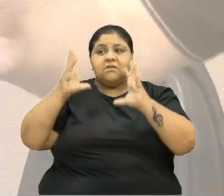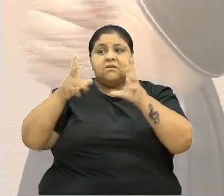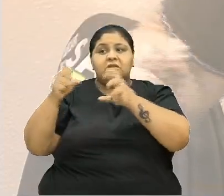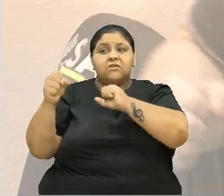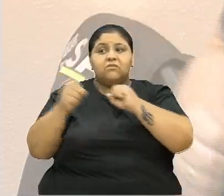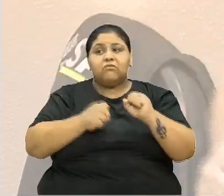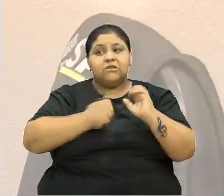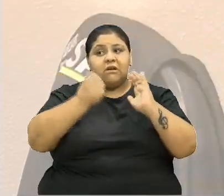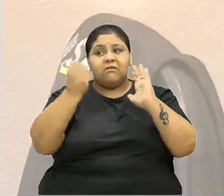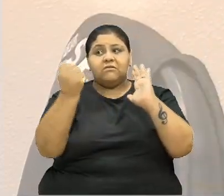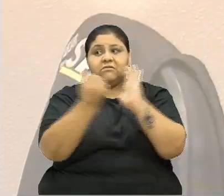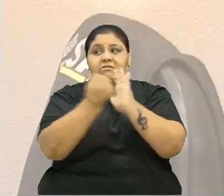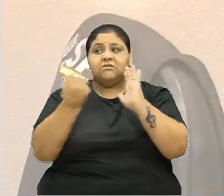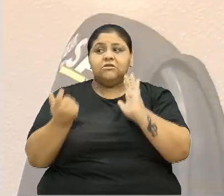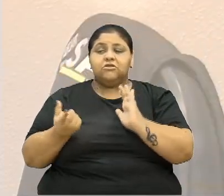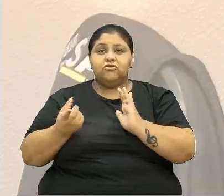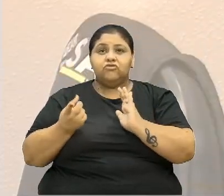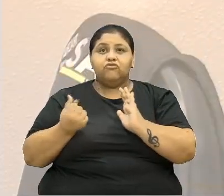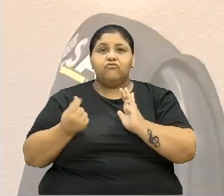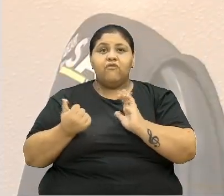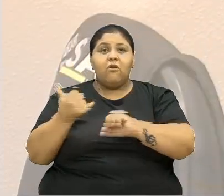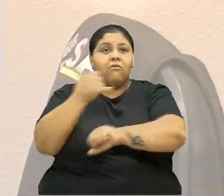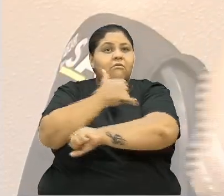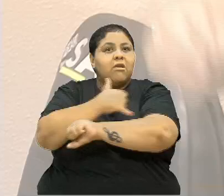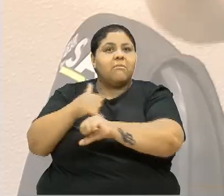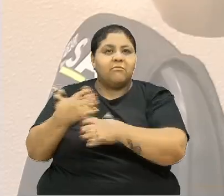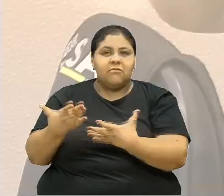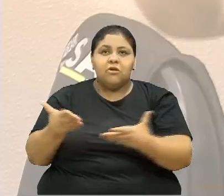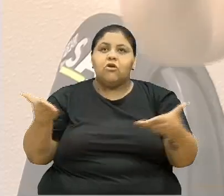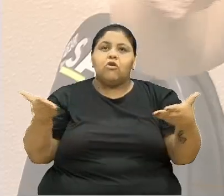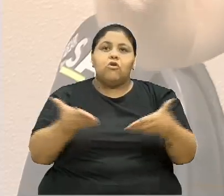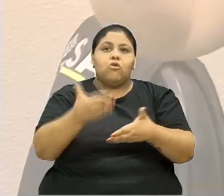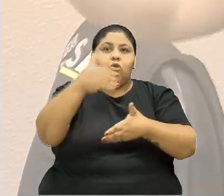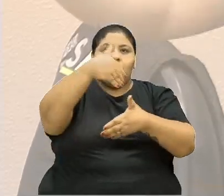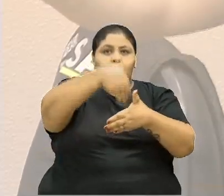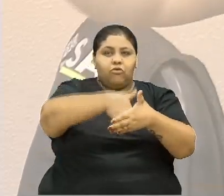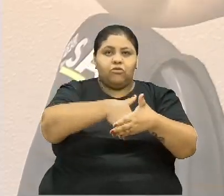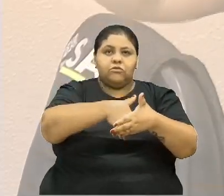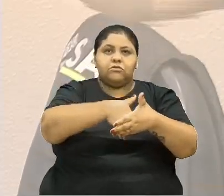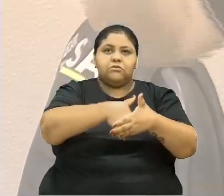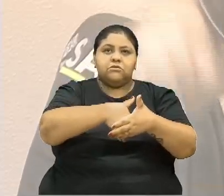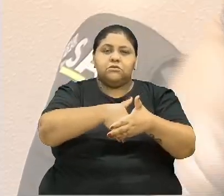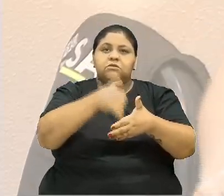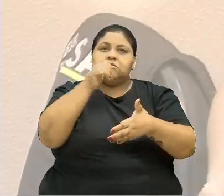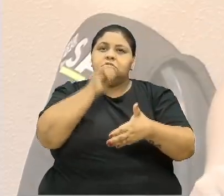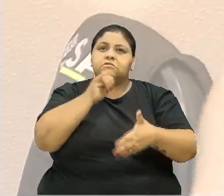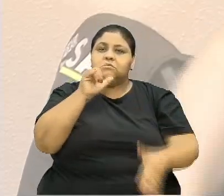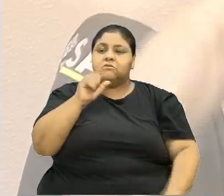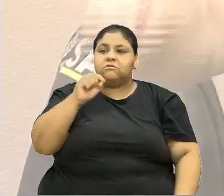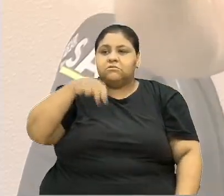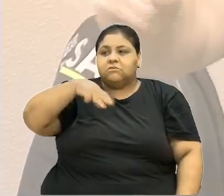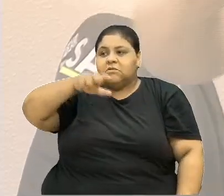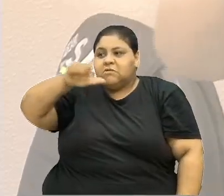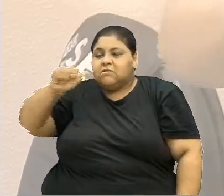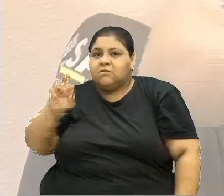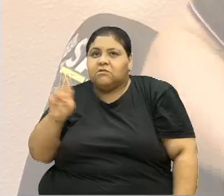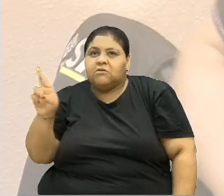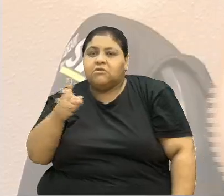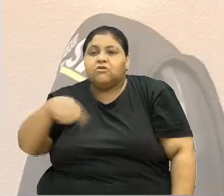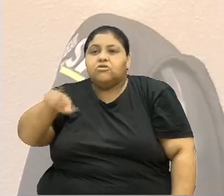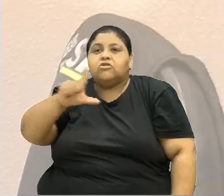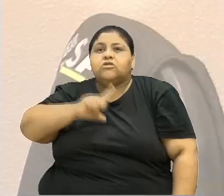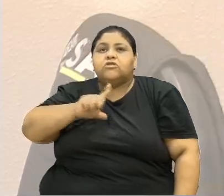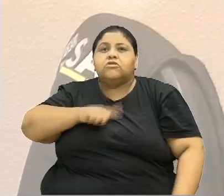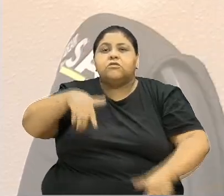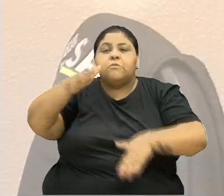pode impactar no valor da passagem. Hoje votamos um exemplo, 10 milhões de reais. Tá, mas e se nós